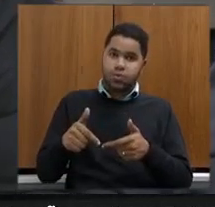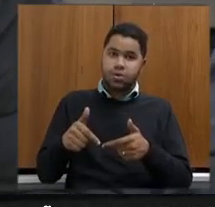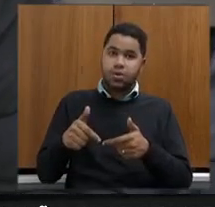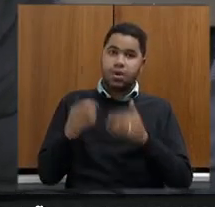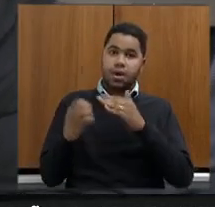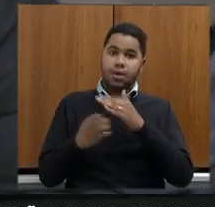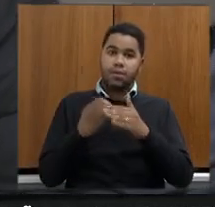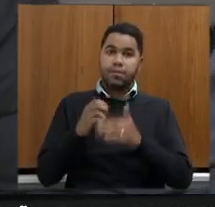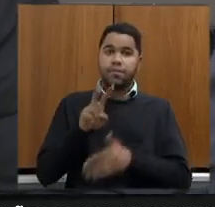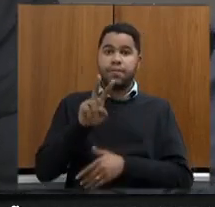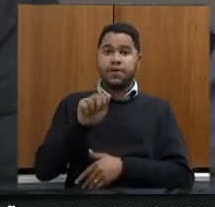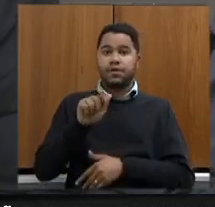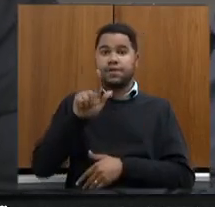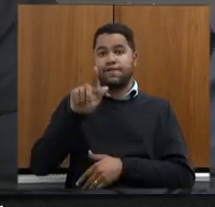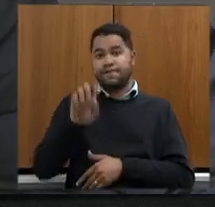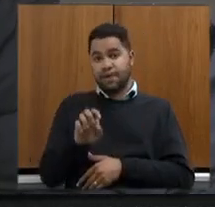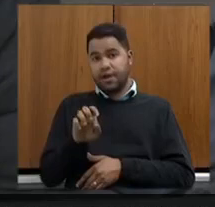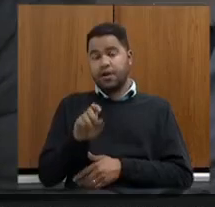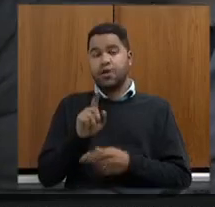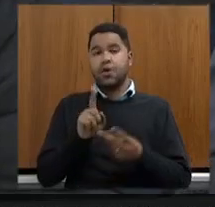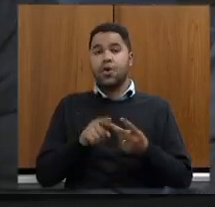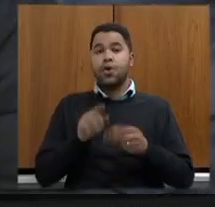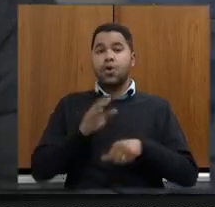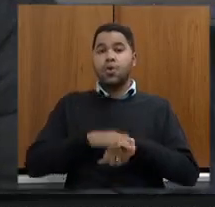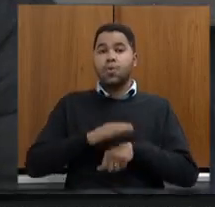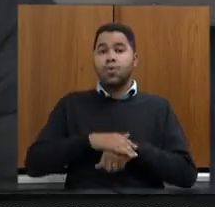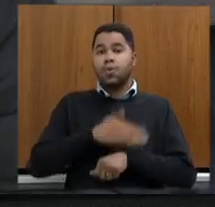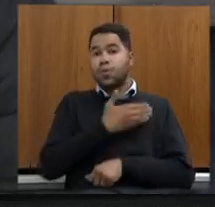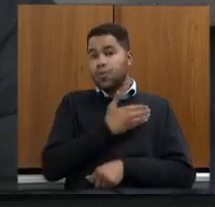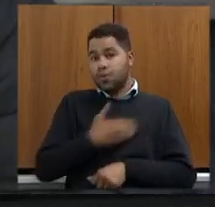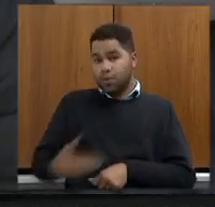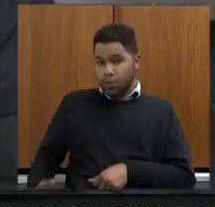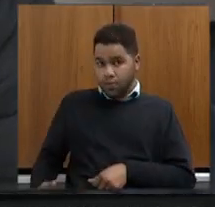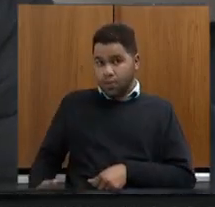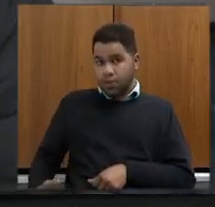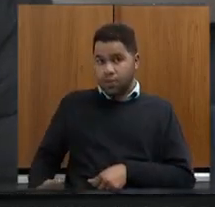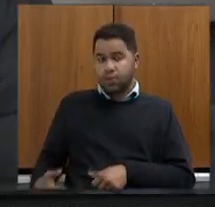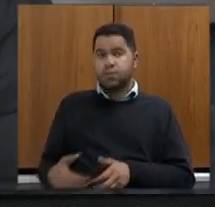empresa vale ou se são do pro o termo